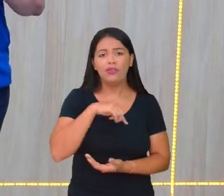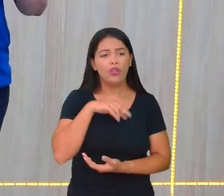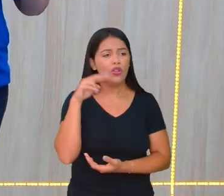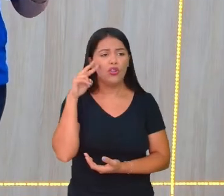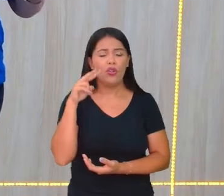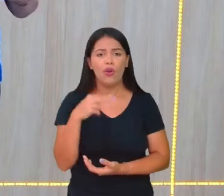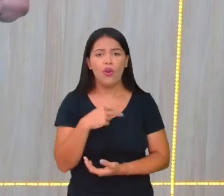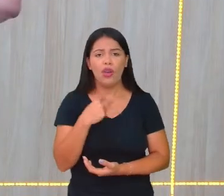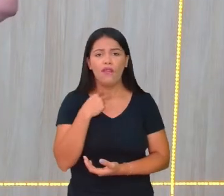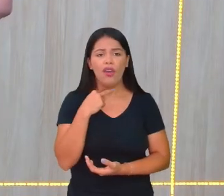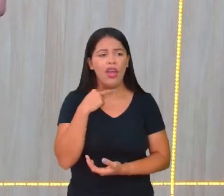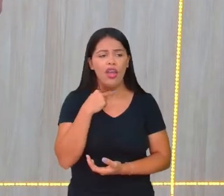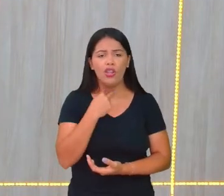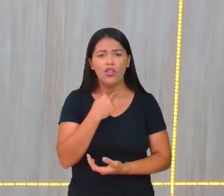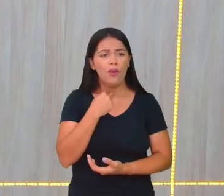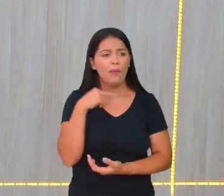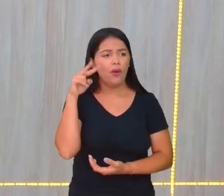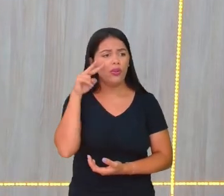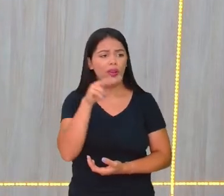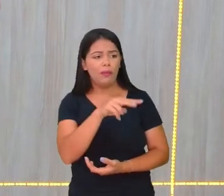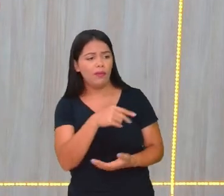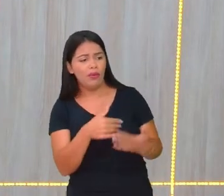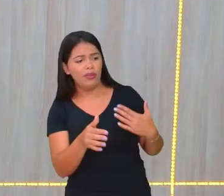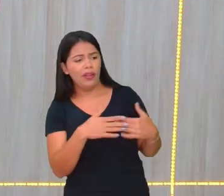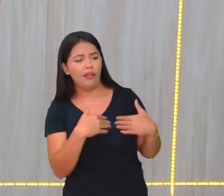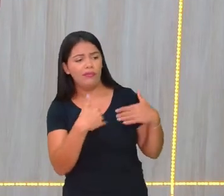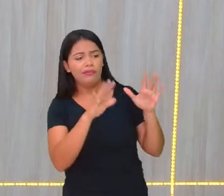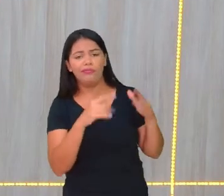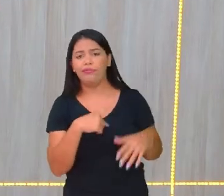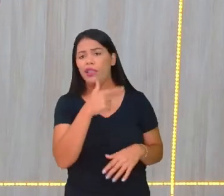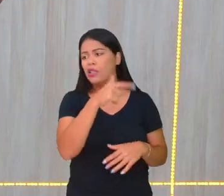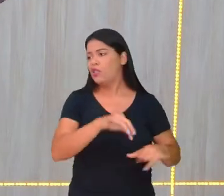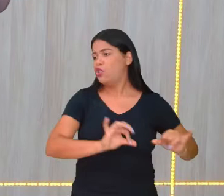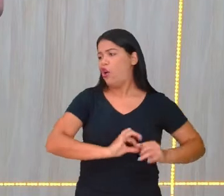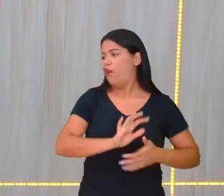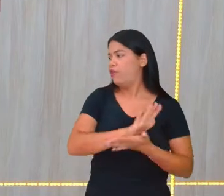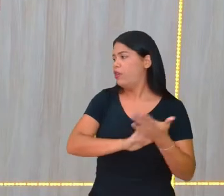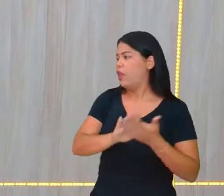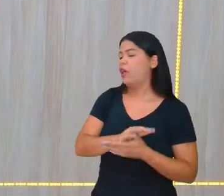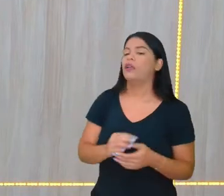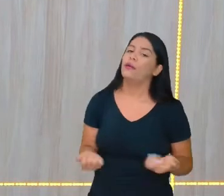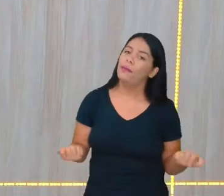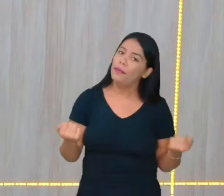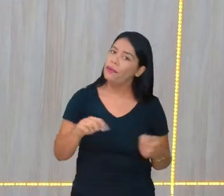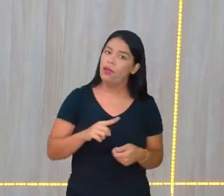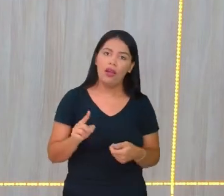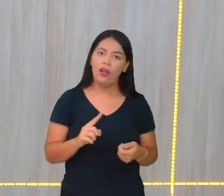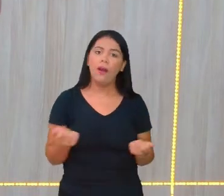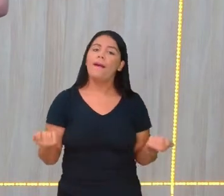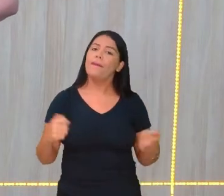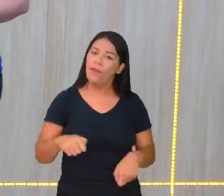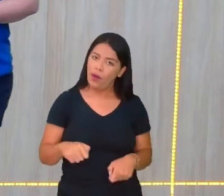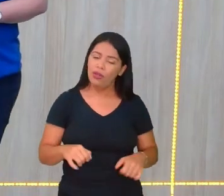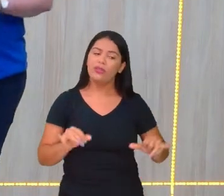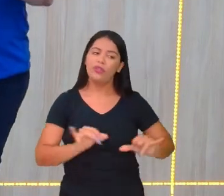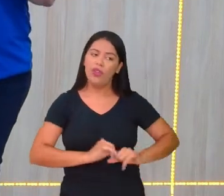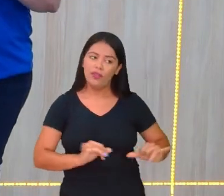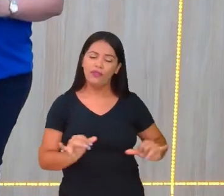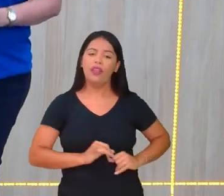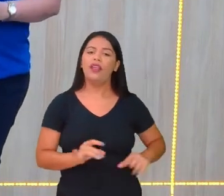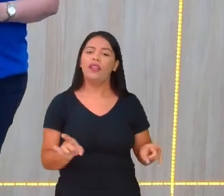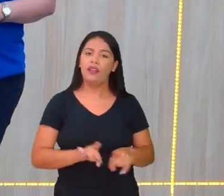outro como alguém que não está sofrendo. Foi nada não, menino. Pode ser sofrimento para o outro. Então vamos pensar sobre isso